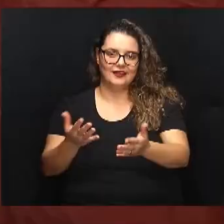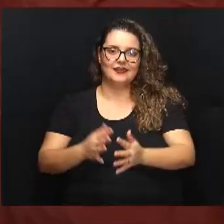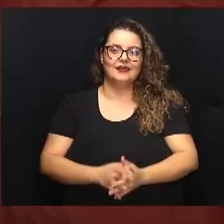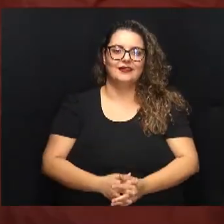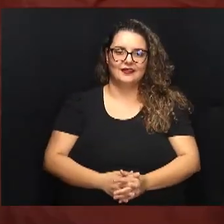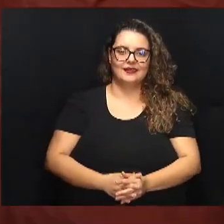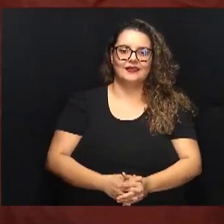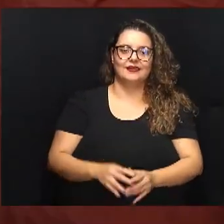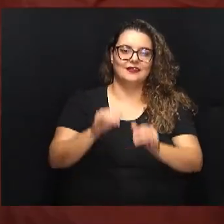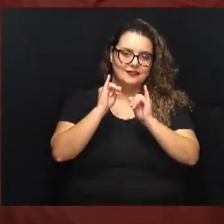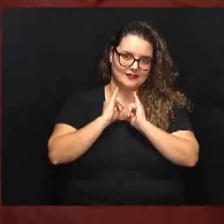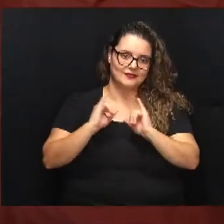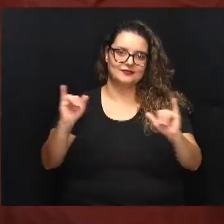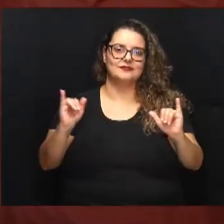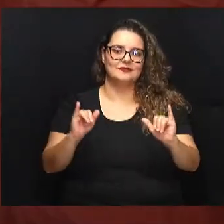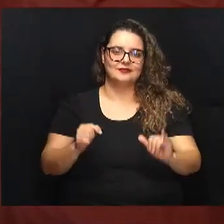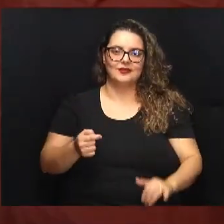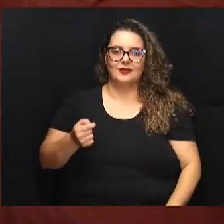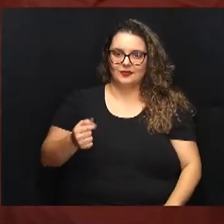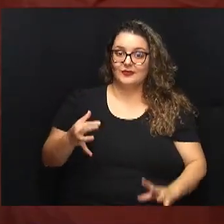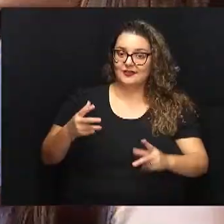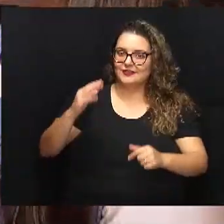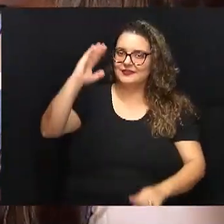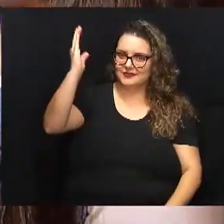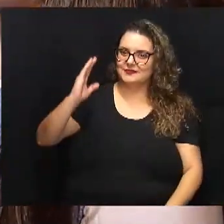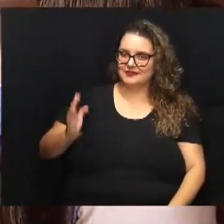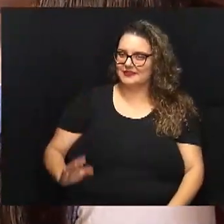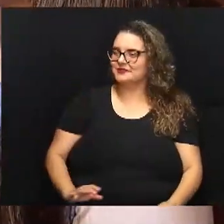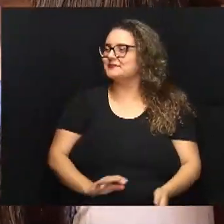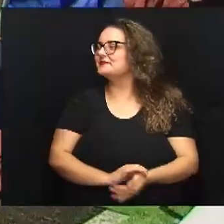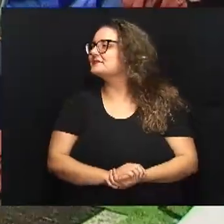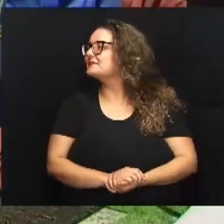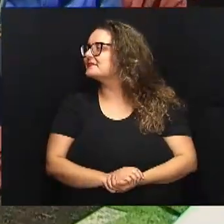nossa mensagem quase para o Brasil todo aí.